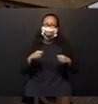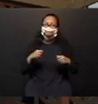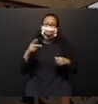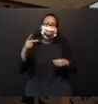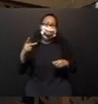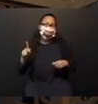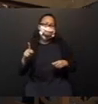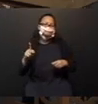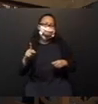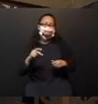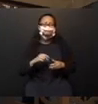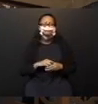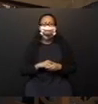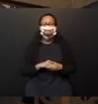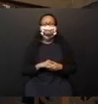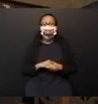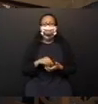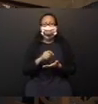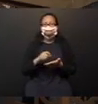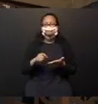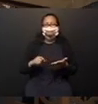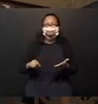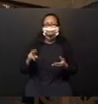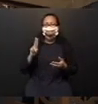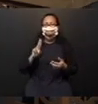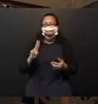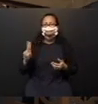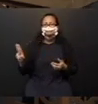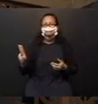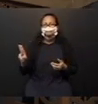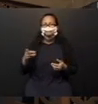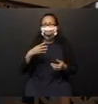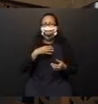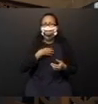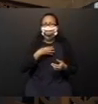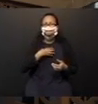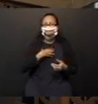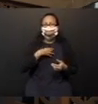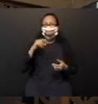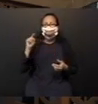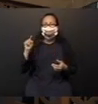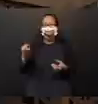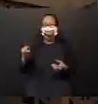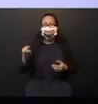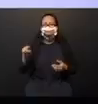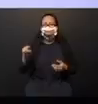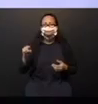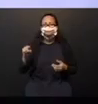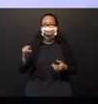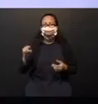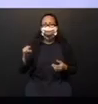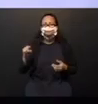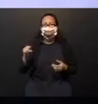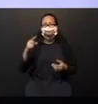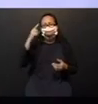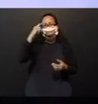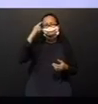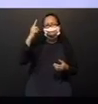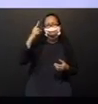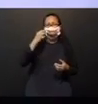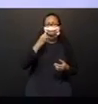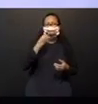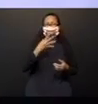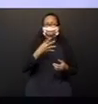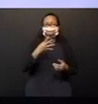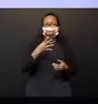sua. Escreva o nome de um sentimento que você considera bom e de